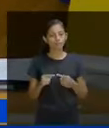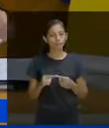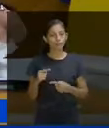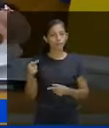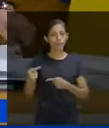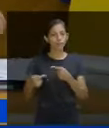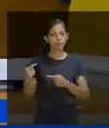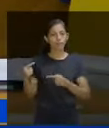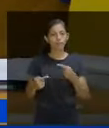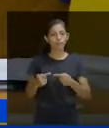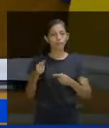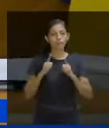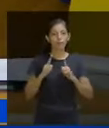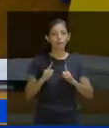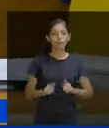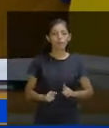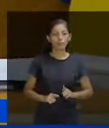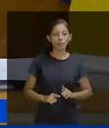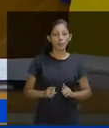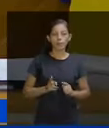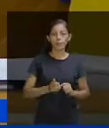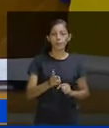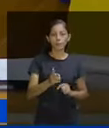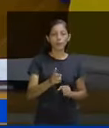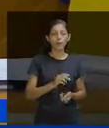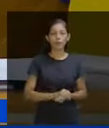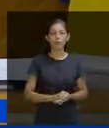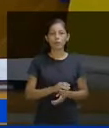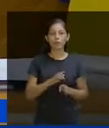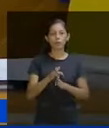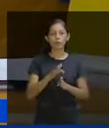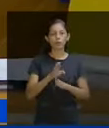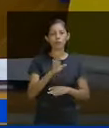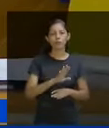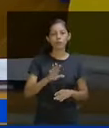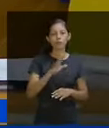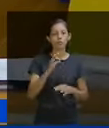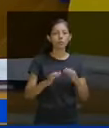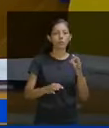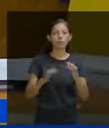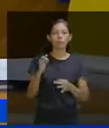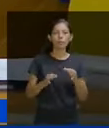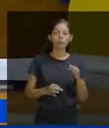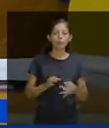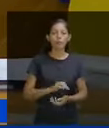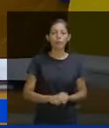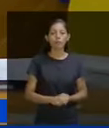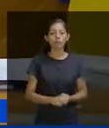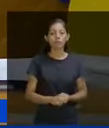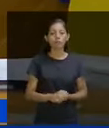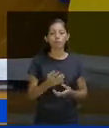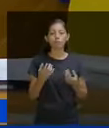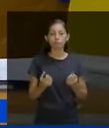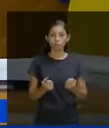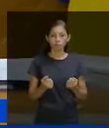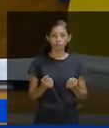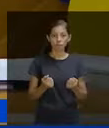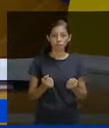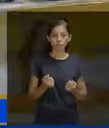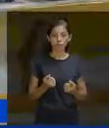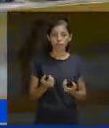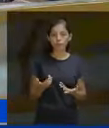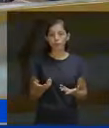gestão de continuidade firmada pelo Conselho Nacional de Justiça, de modo que eu indago aos pares se podemos aprovar esta resolução